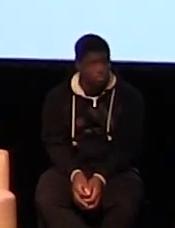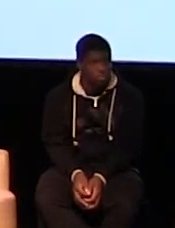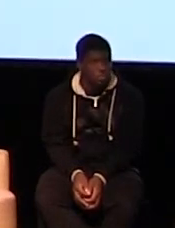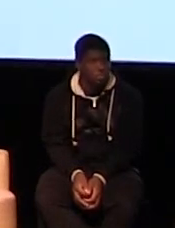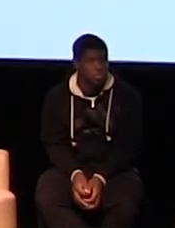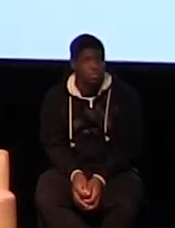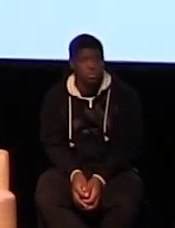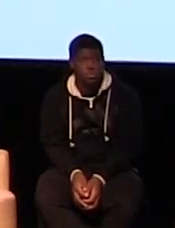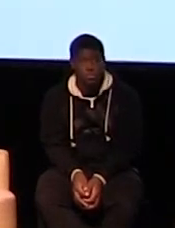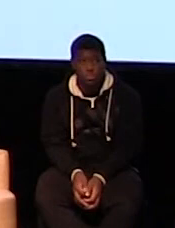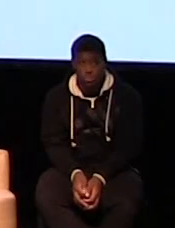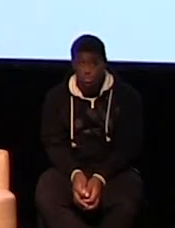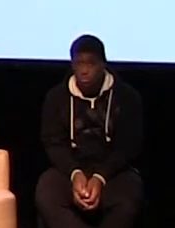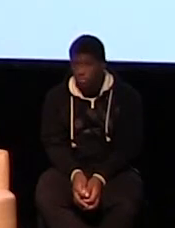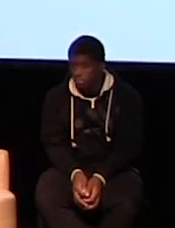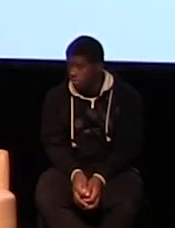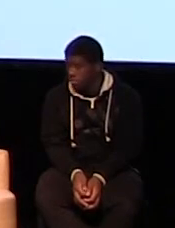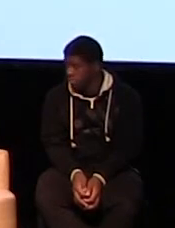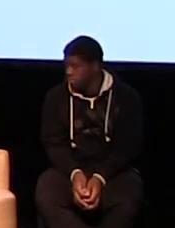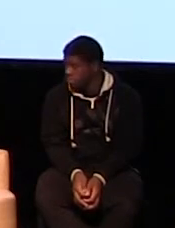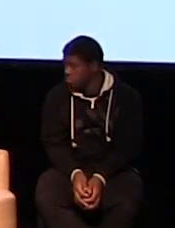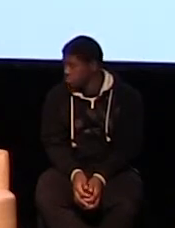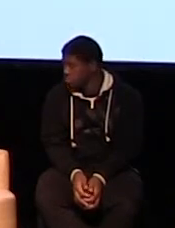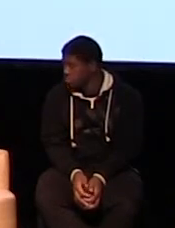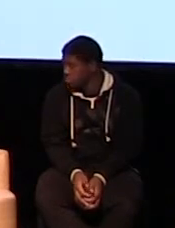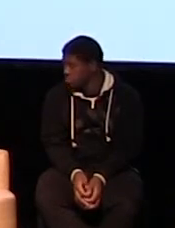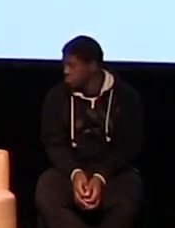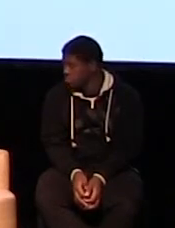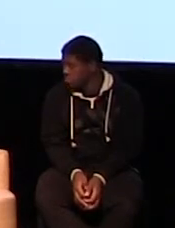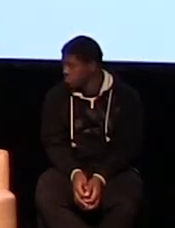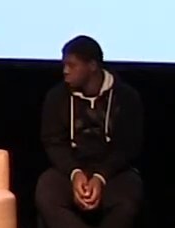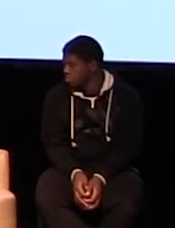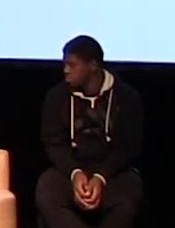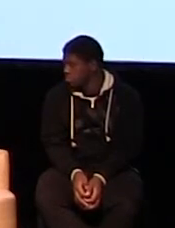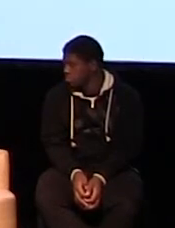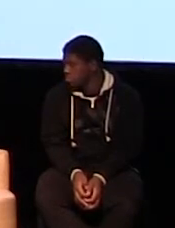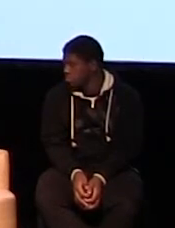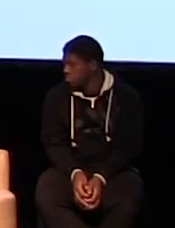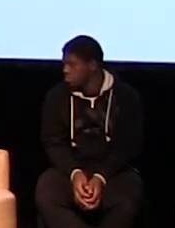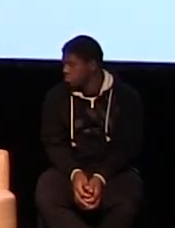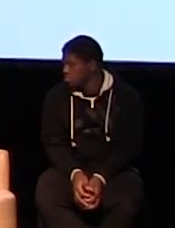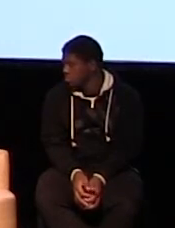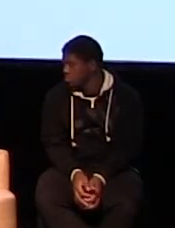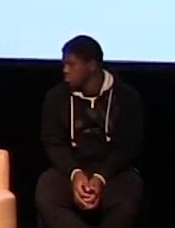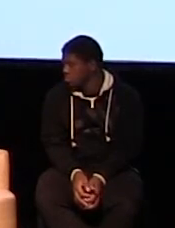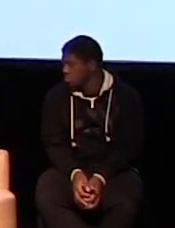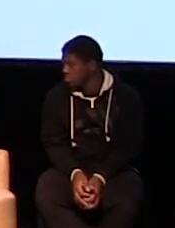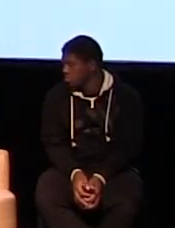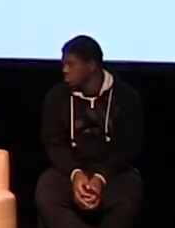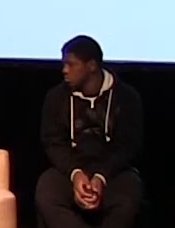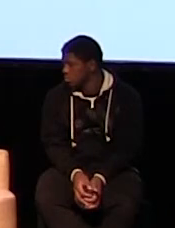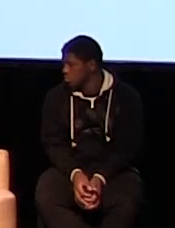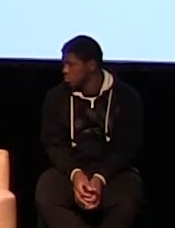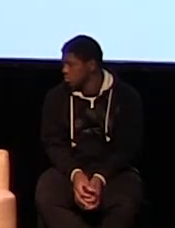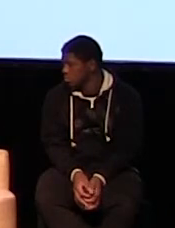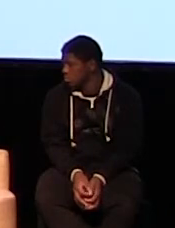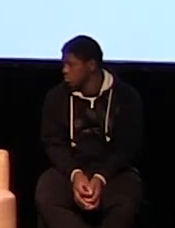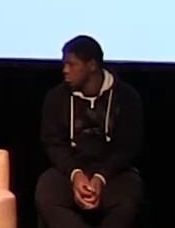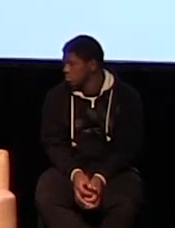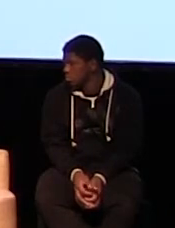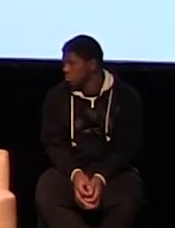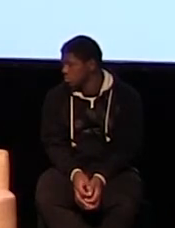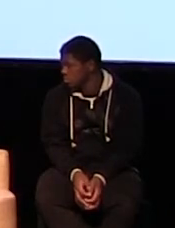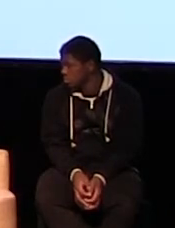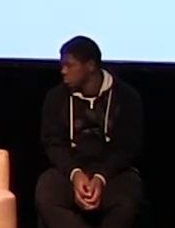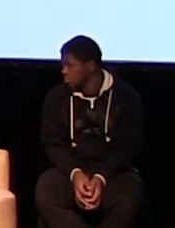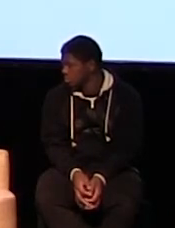a educação é que pode dar uma resposta